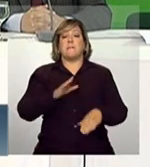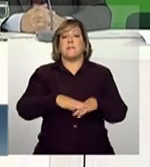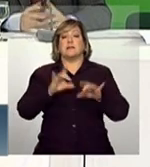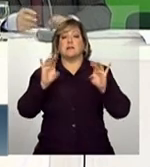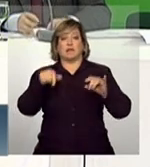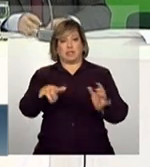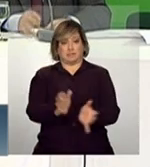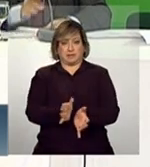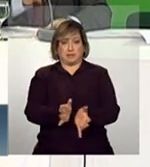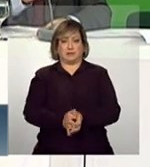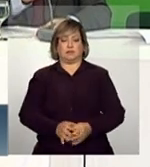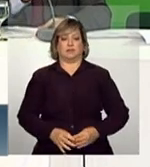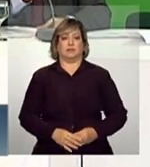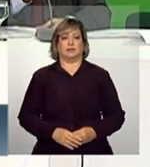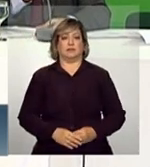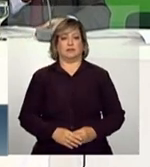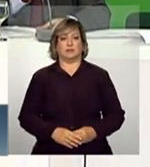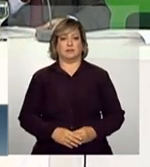matéria.